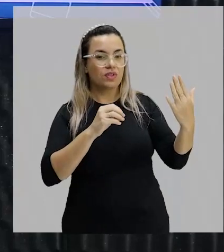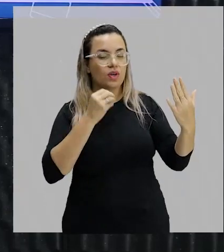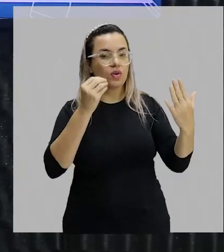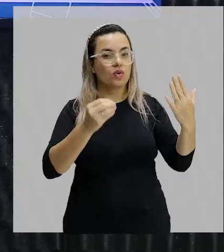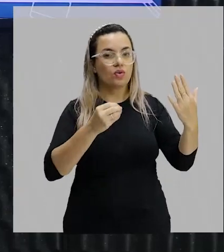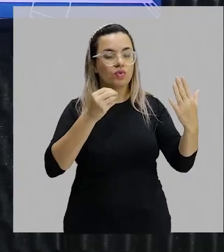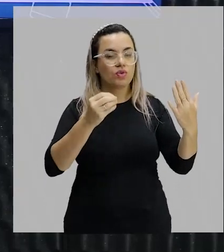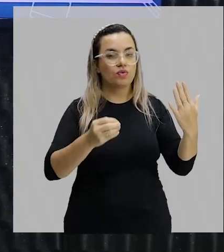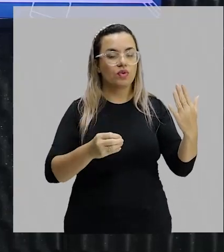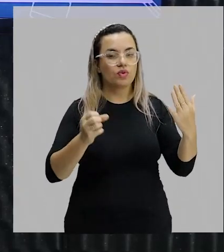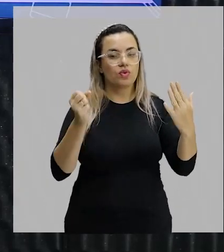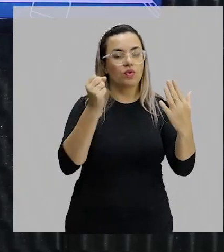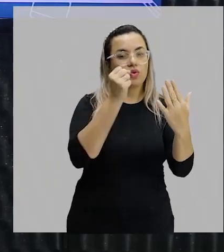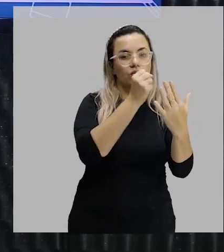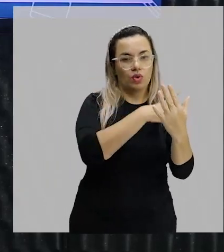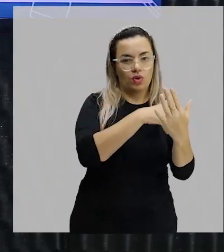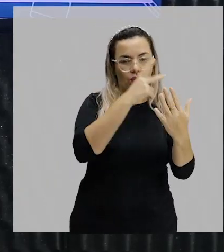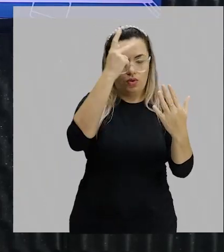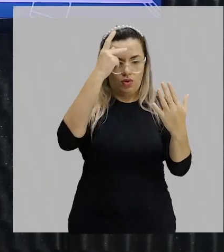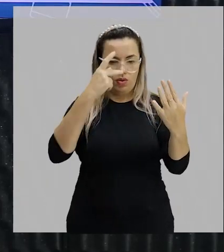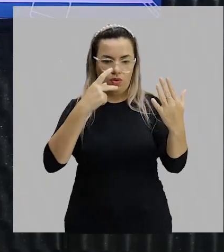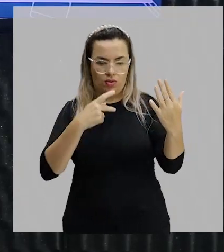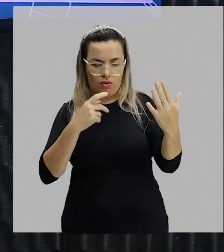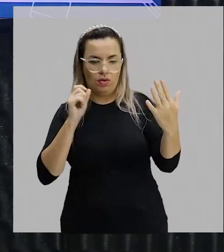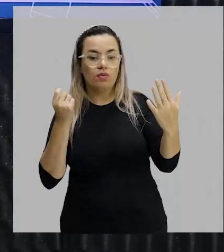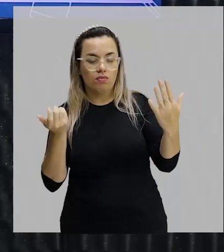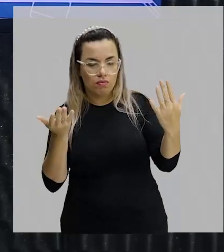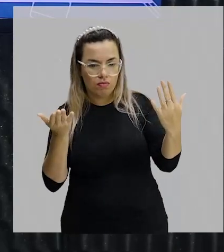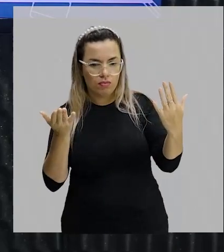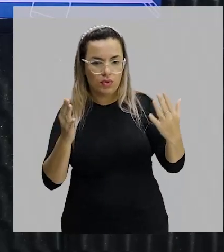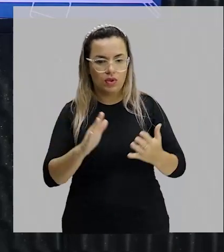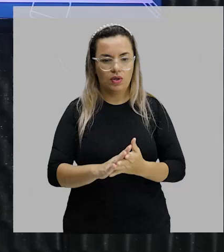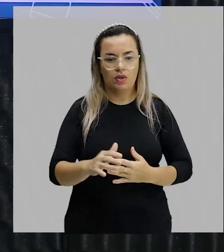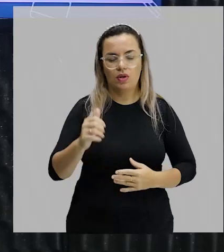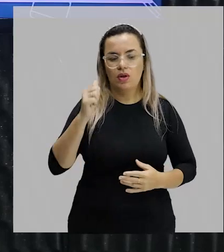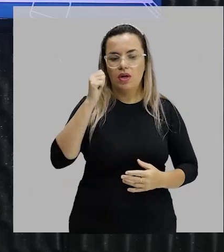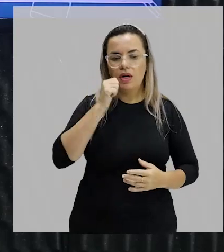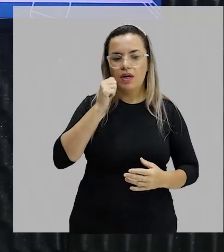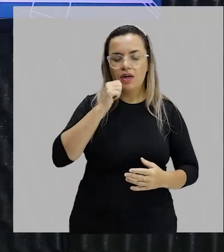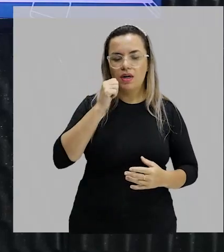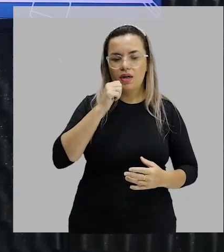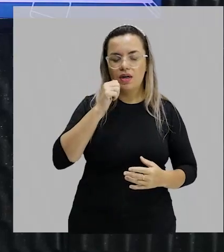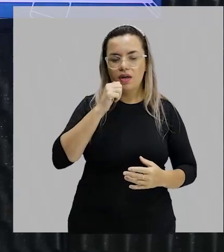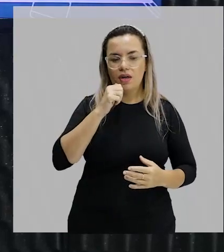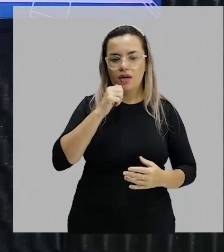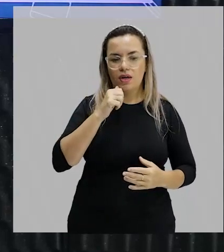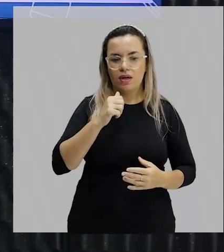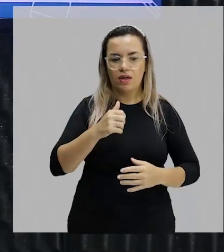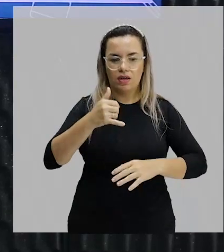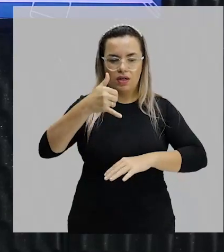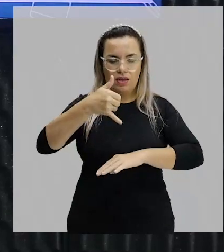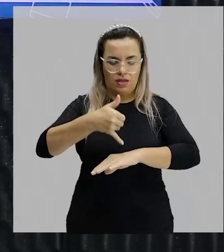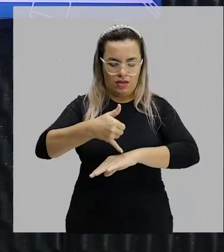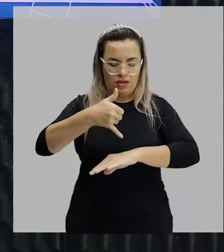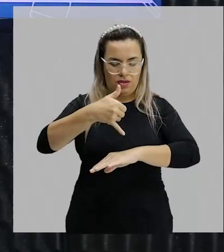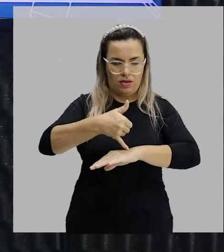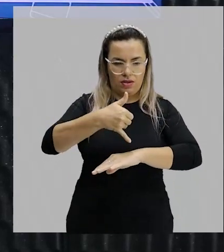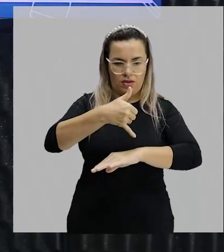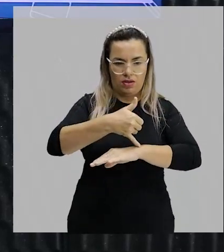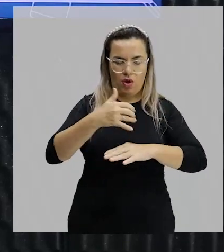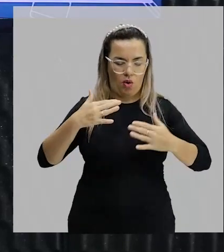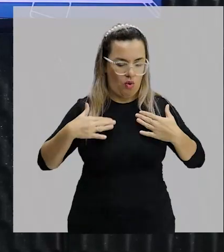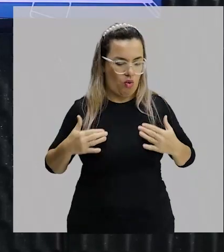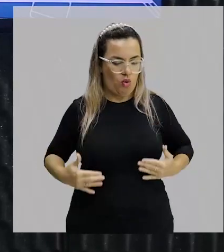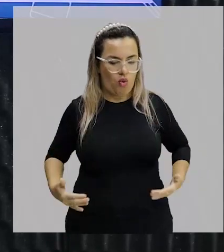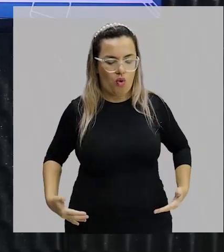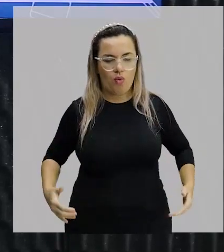novo personagem. Ele muda a postura, né? As meninas, ou até alguns meninos, quando usam saltos altos, roupas masculinas ou femininas, o corpo